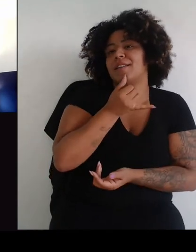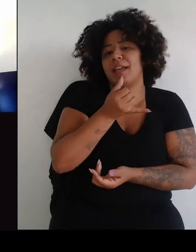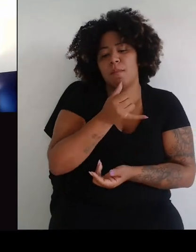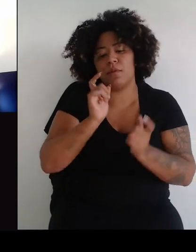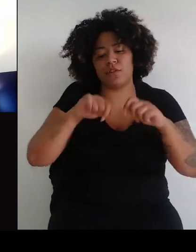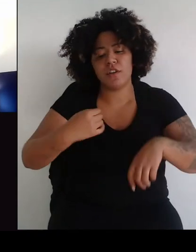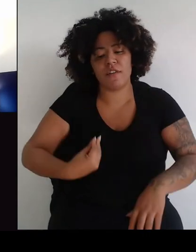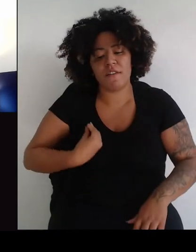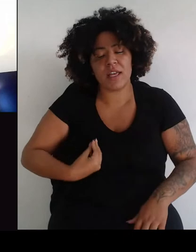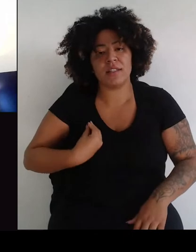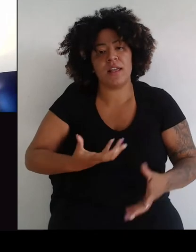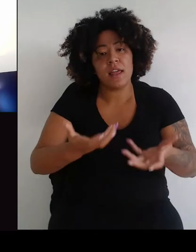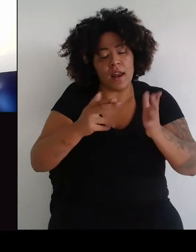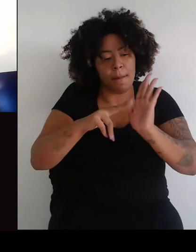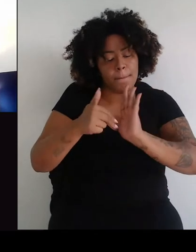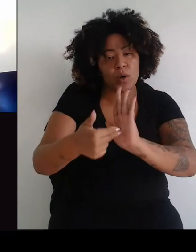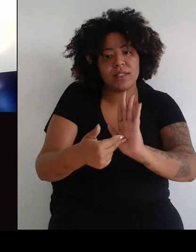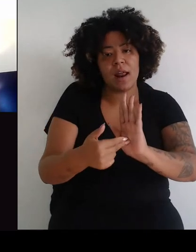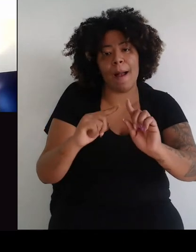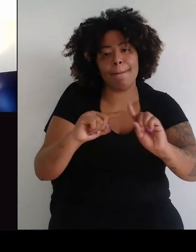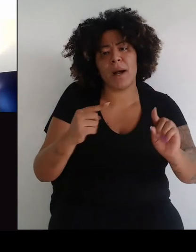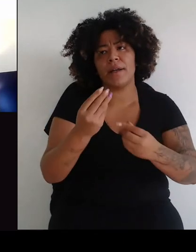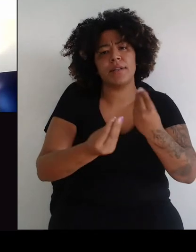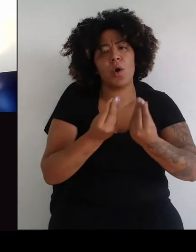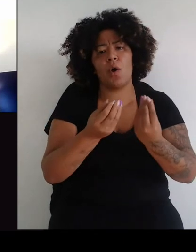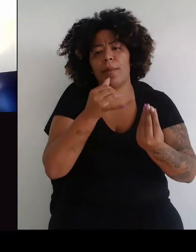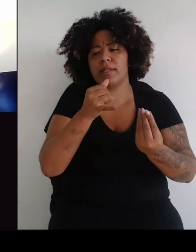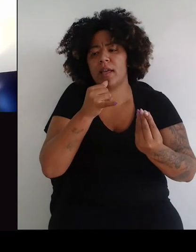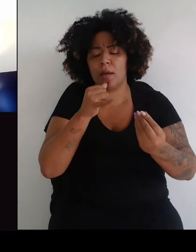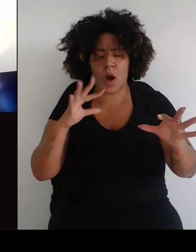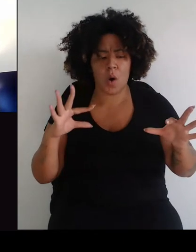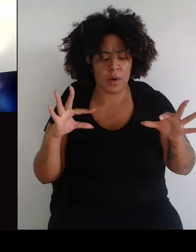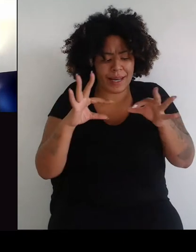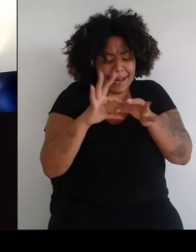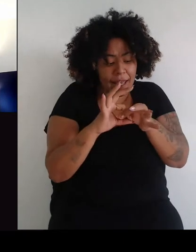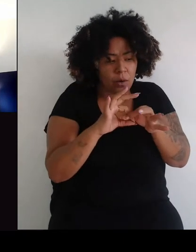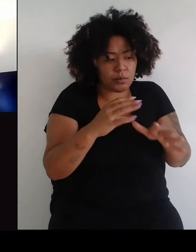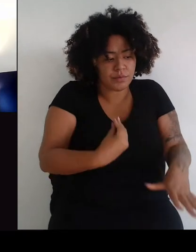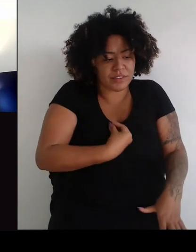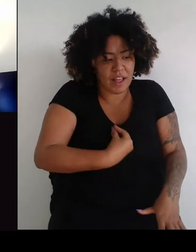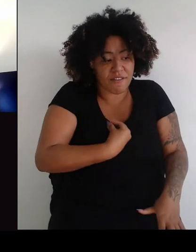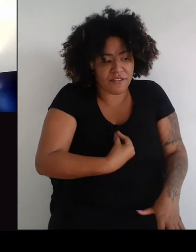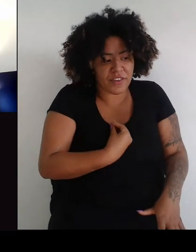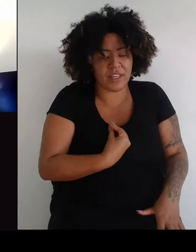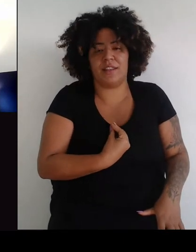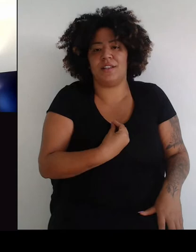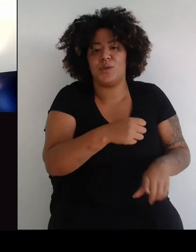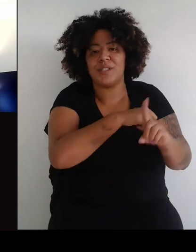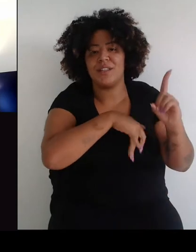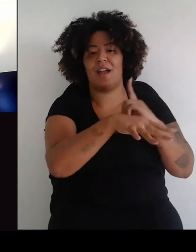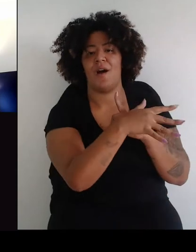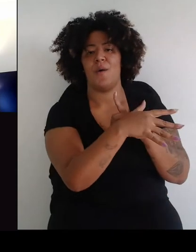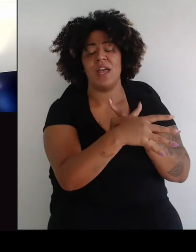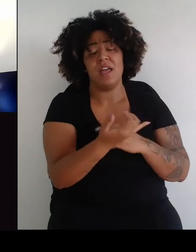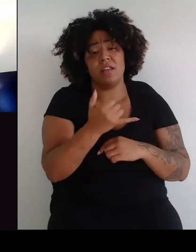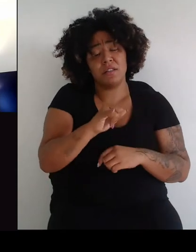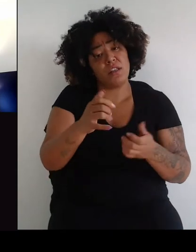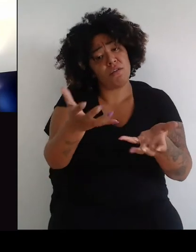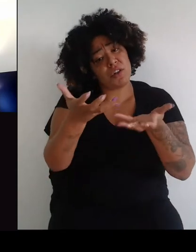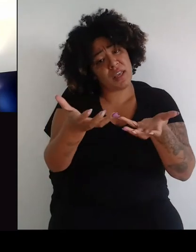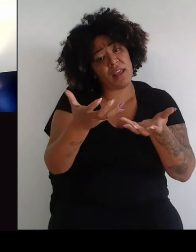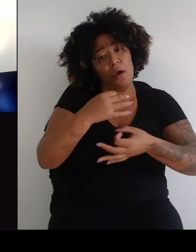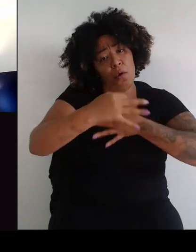se conecta com todos esses aspectos sociais que vocês estavam trazendo Então se vocês quiserem compartilhar algumas das nossas